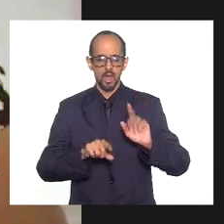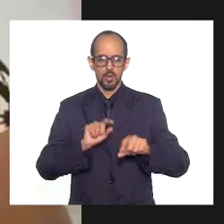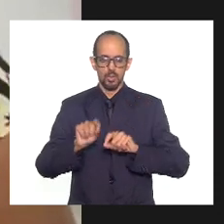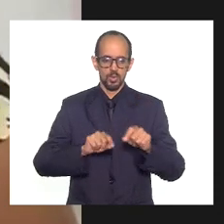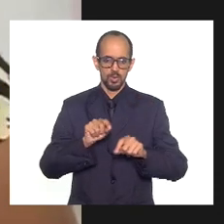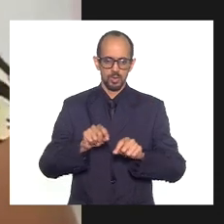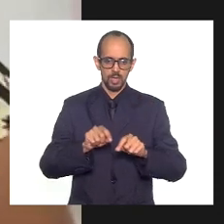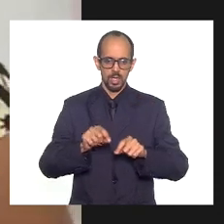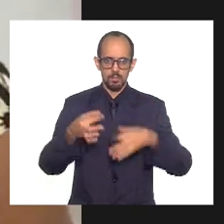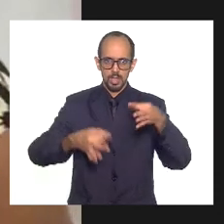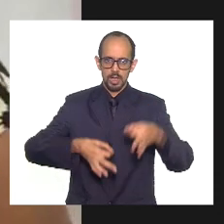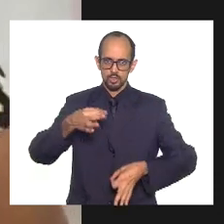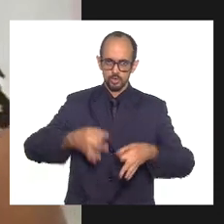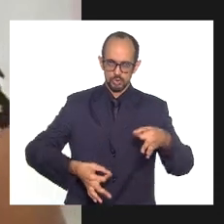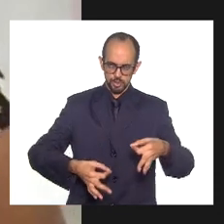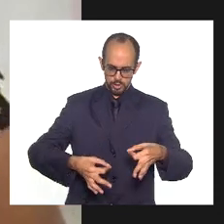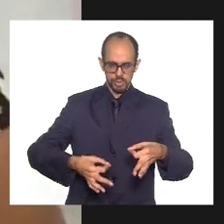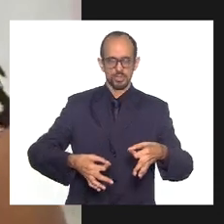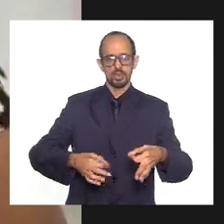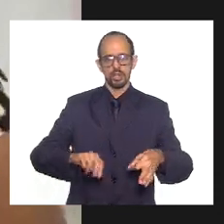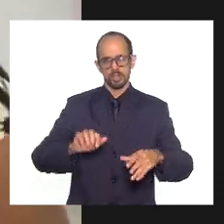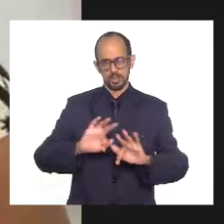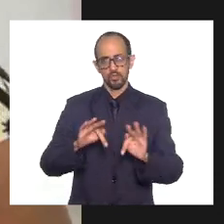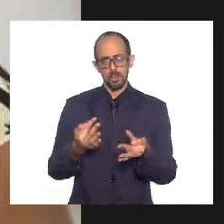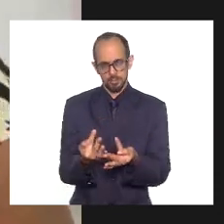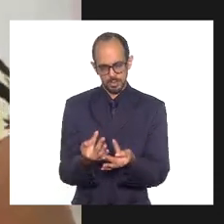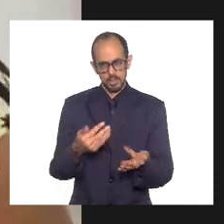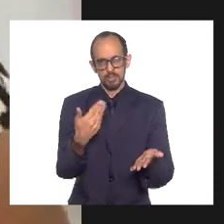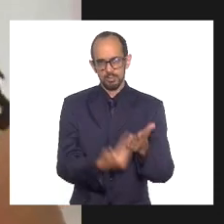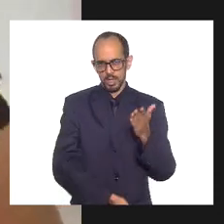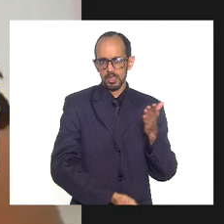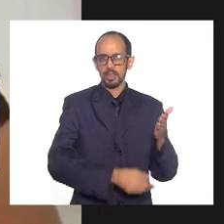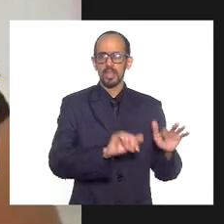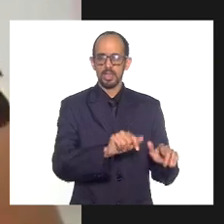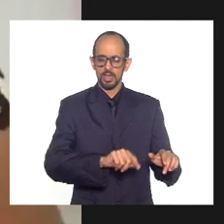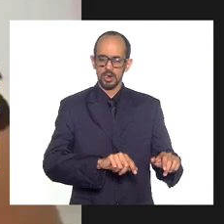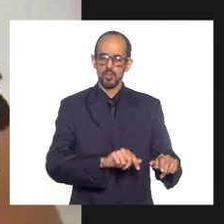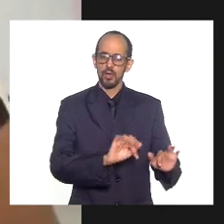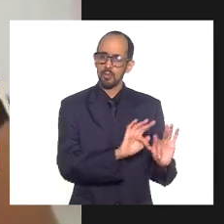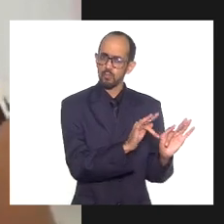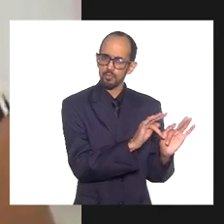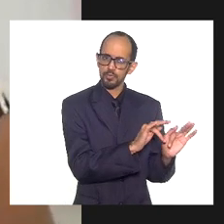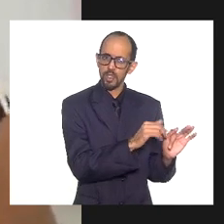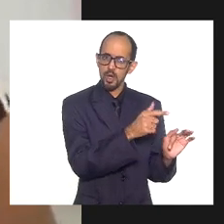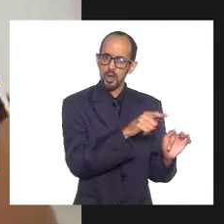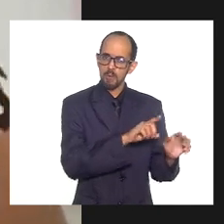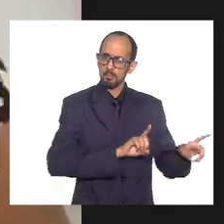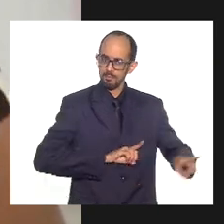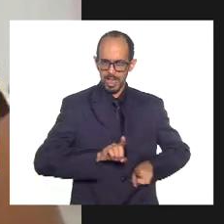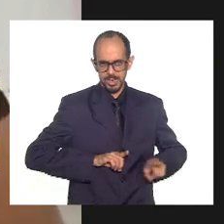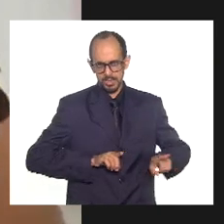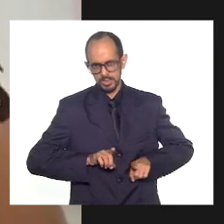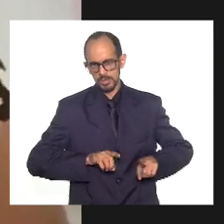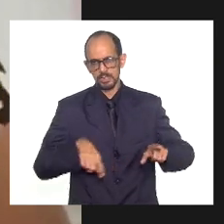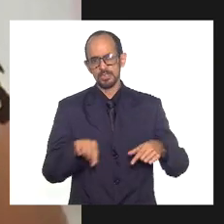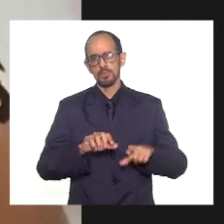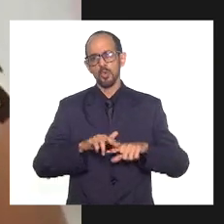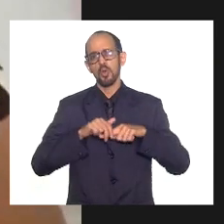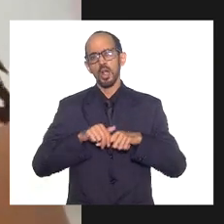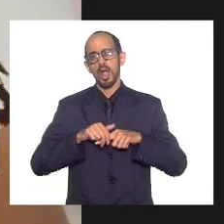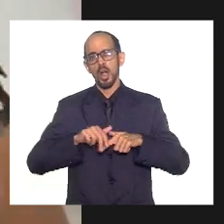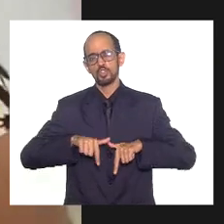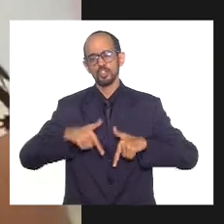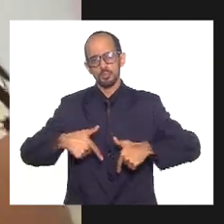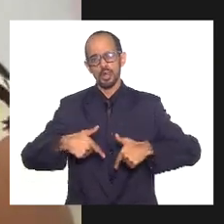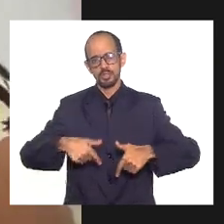à justiça dessas famílias que perderam seus entes queridos diante em função de uma ação